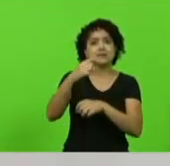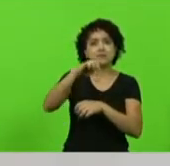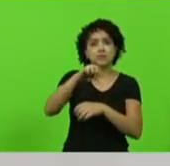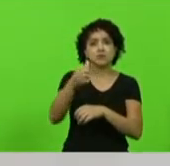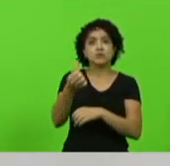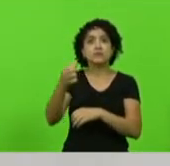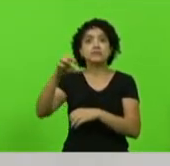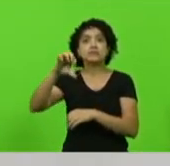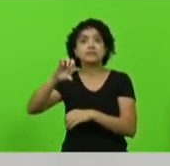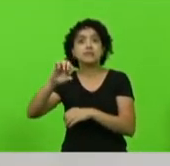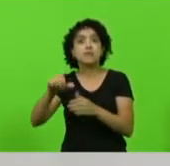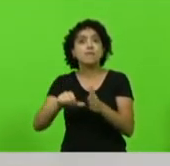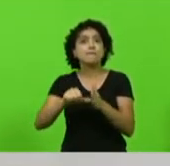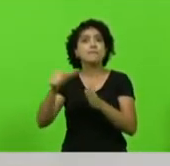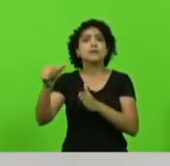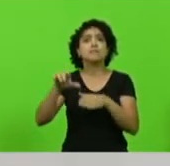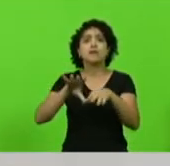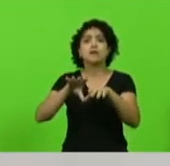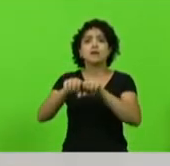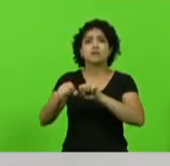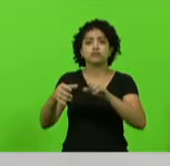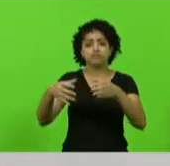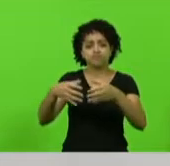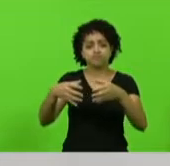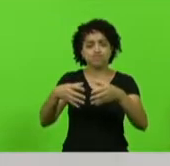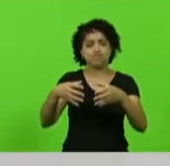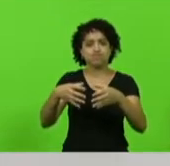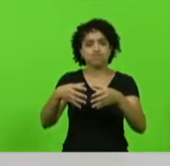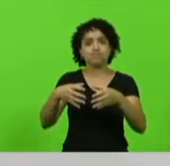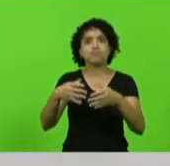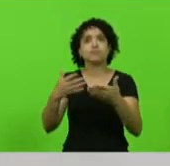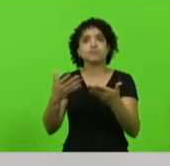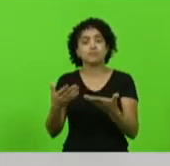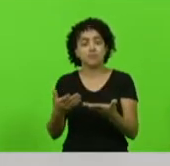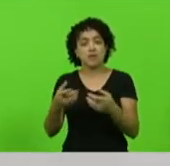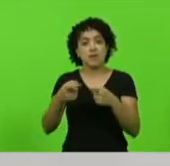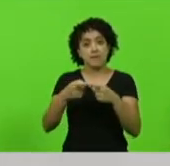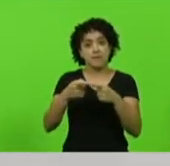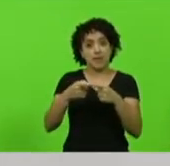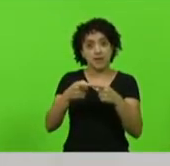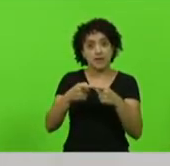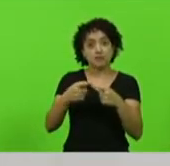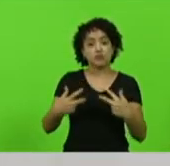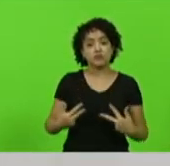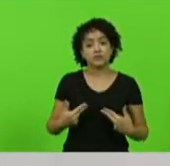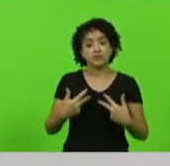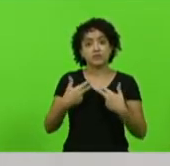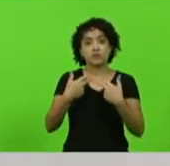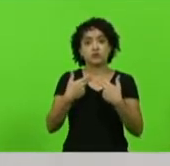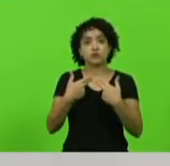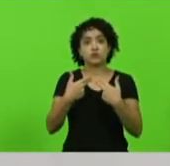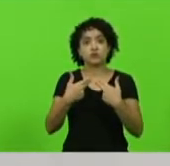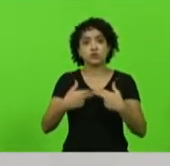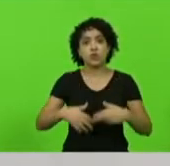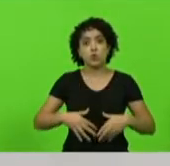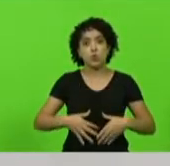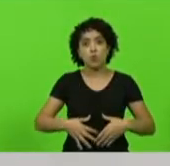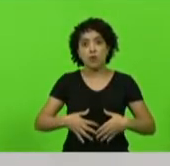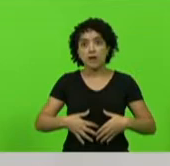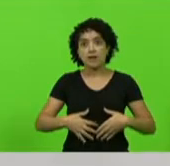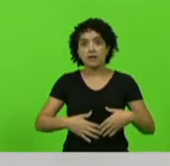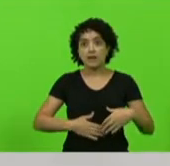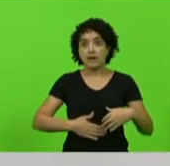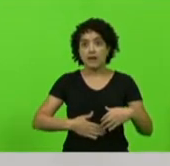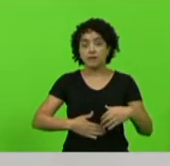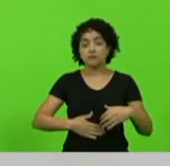pela Universidade aqui em Florianópolis, e residência médica em cirurgia geral, gastro e coloproctologia